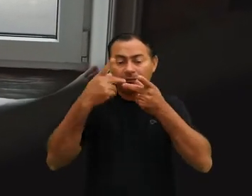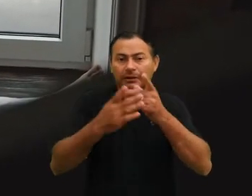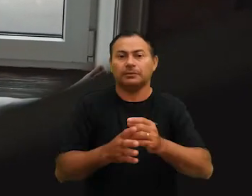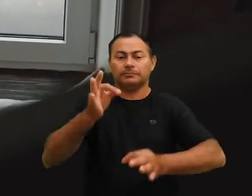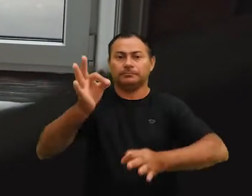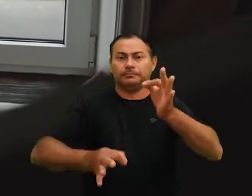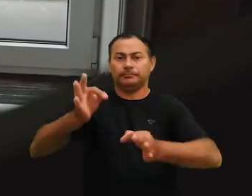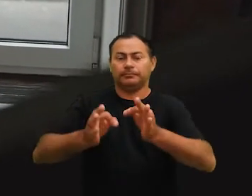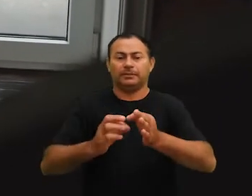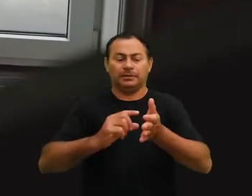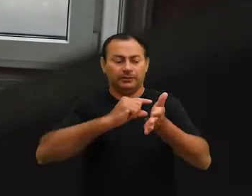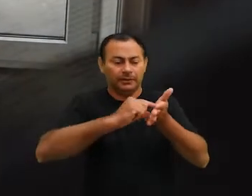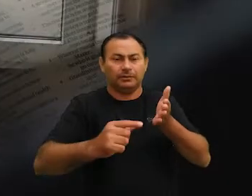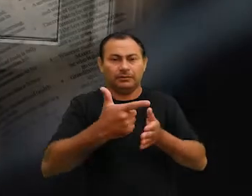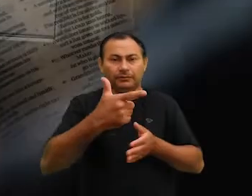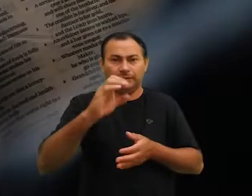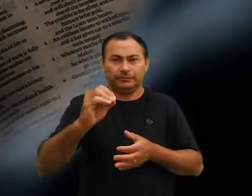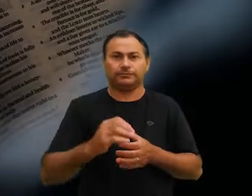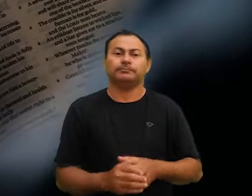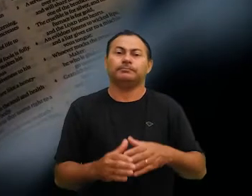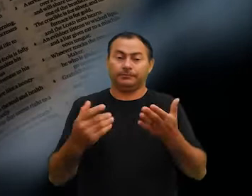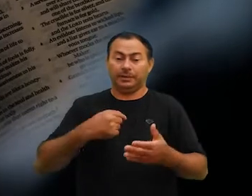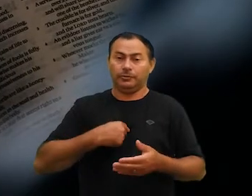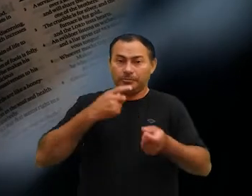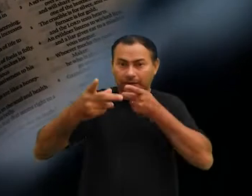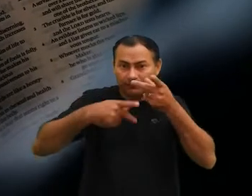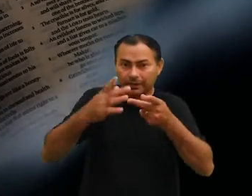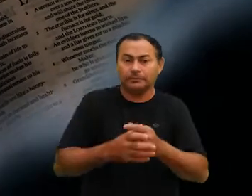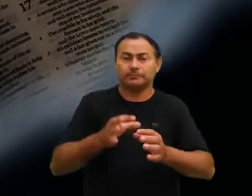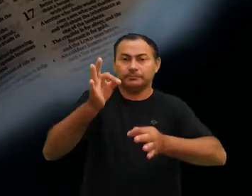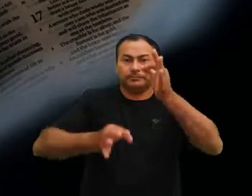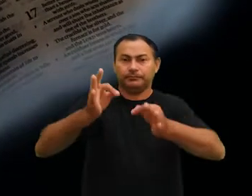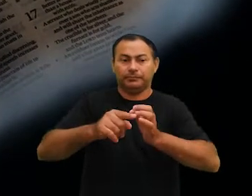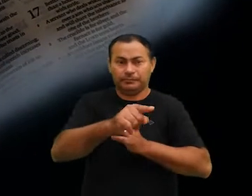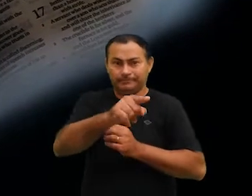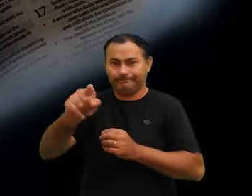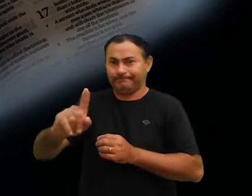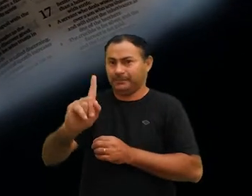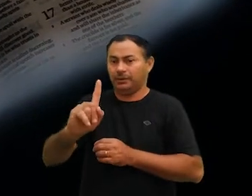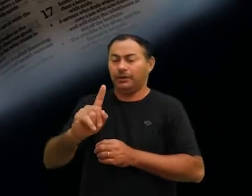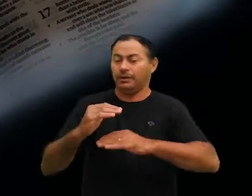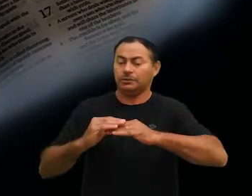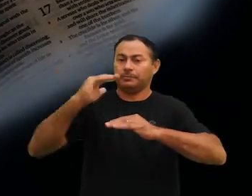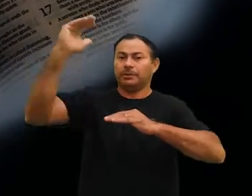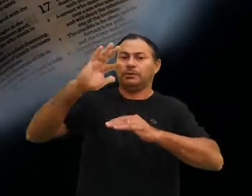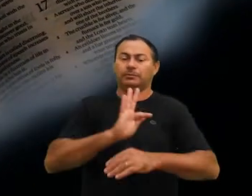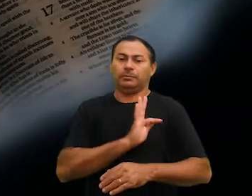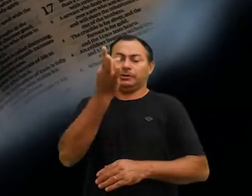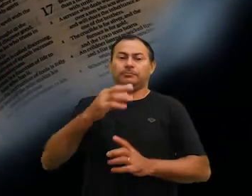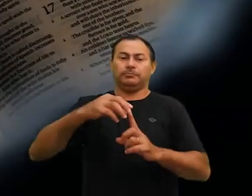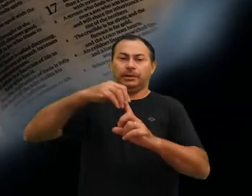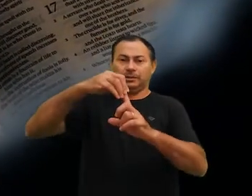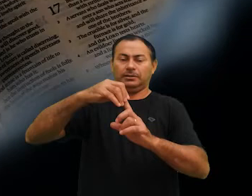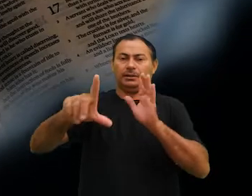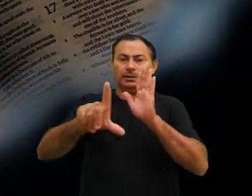fala sobre justiça no versículo 20. Pois eu lhes digo que se a justiça de vocês não for muito superior à dos fariseus